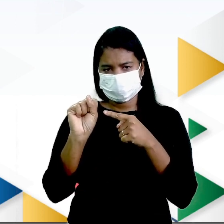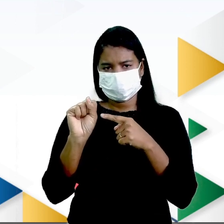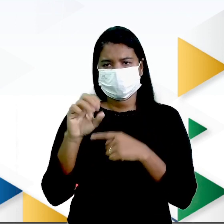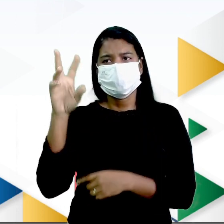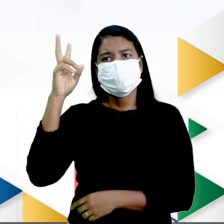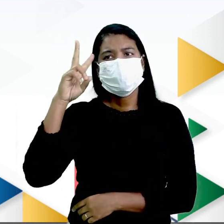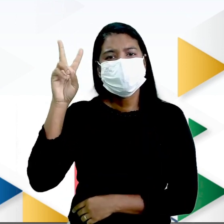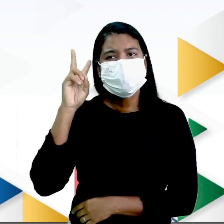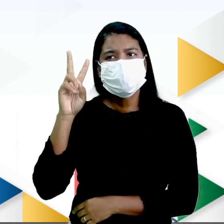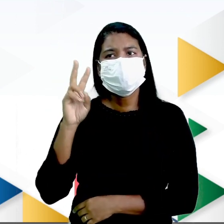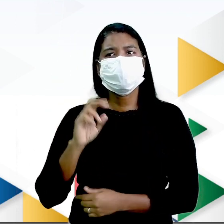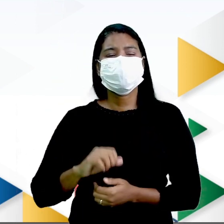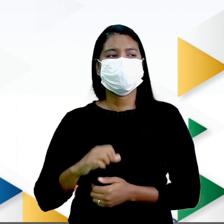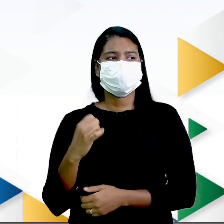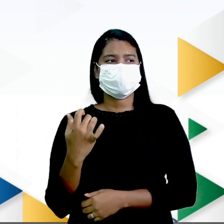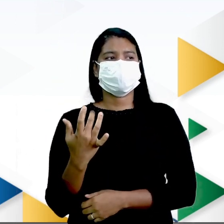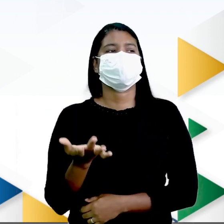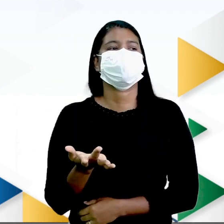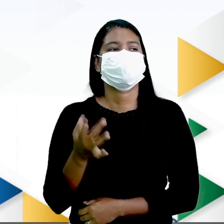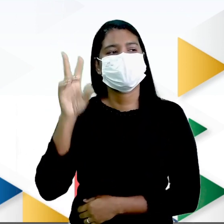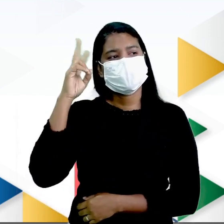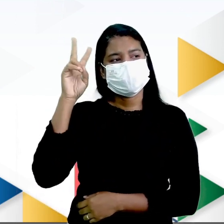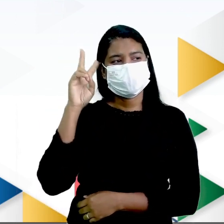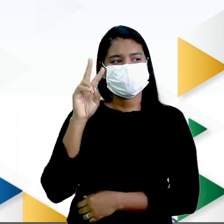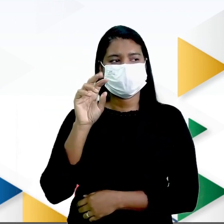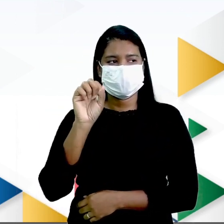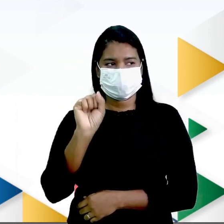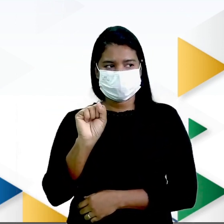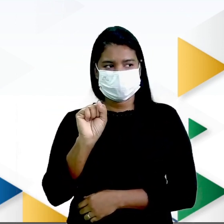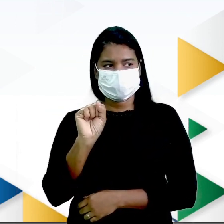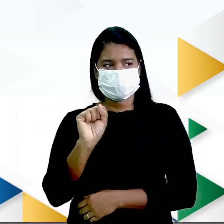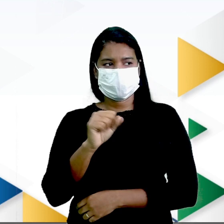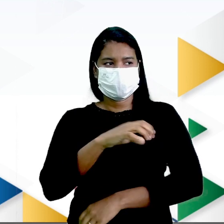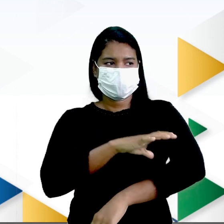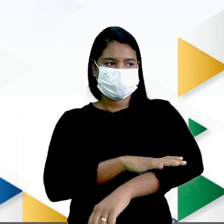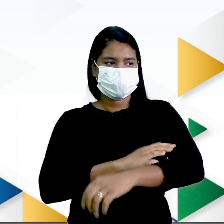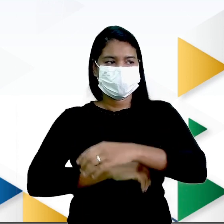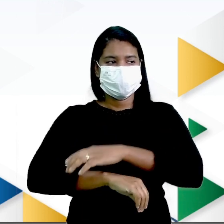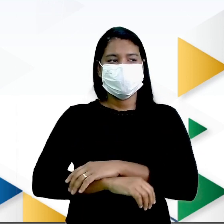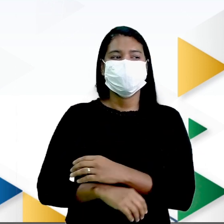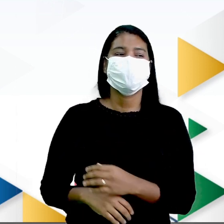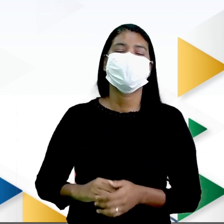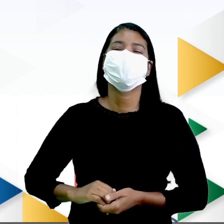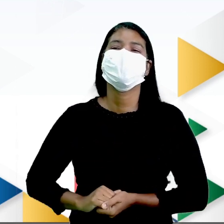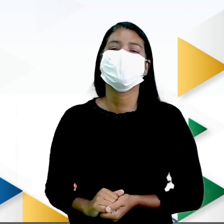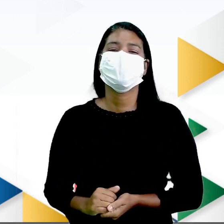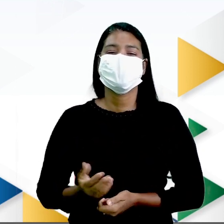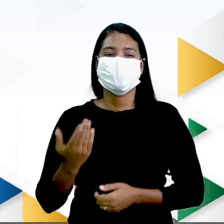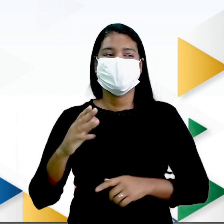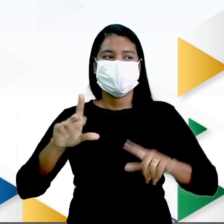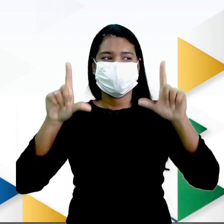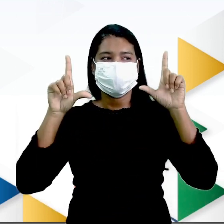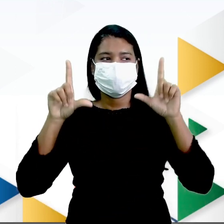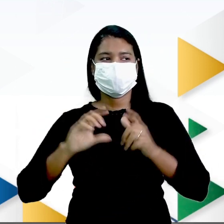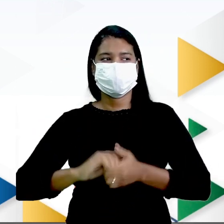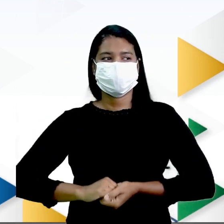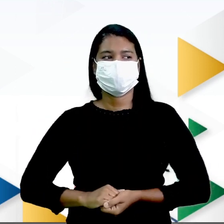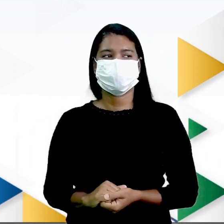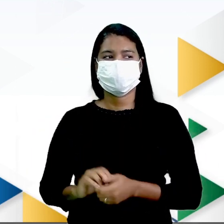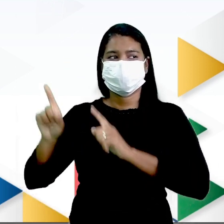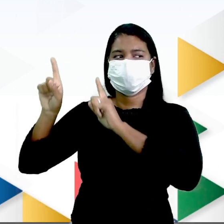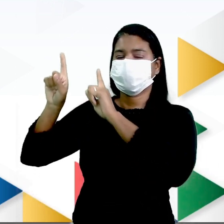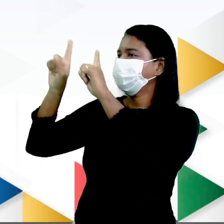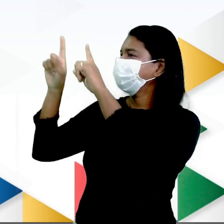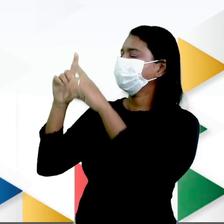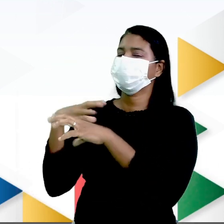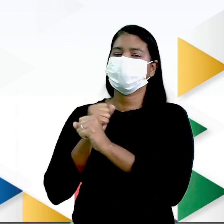daquele inimigo do Homem-Aranha, Octopus, que ele tinha 8 braços. Fechou? Agora vem comigo. Ó, a soma